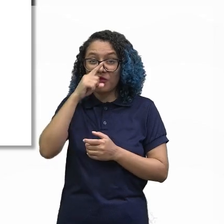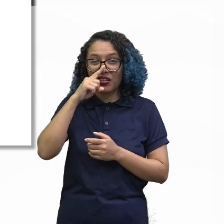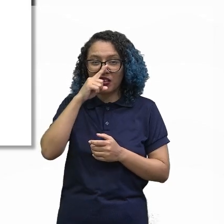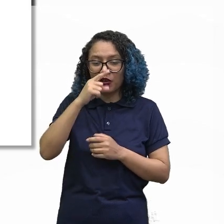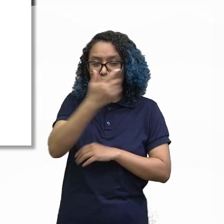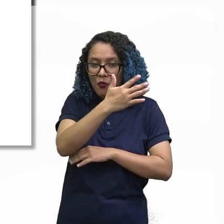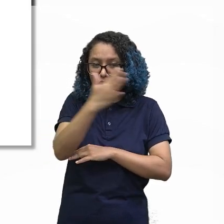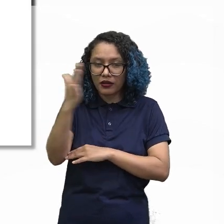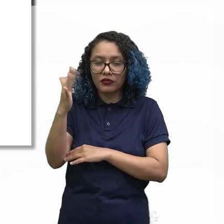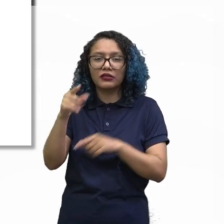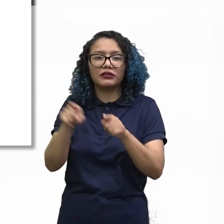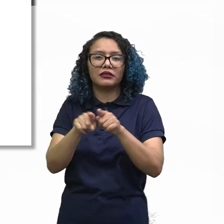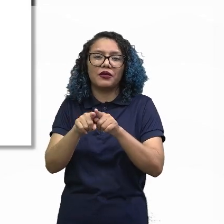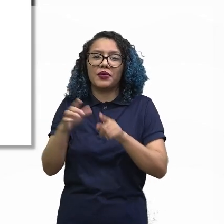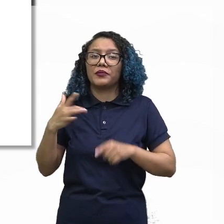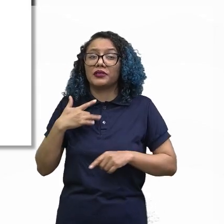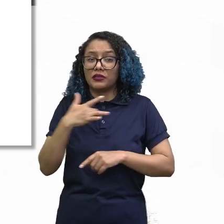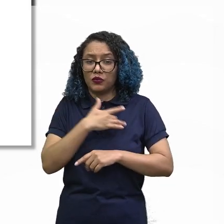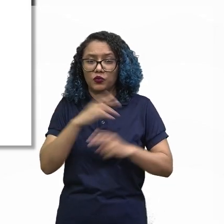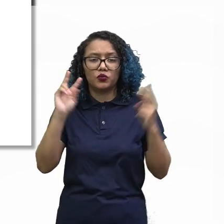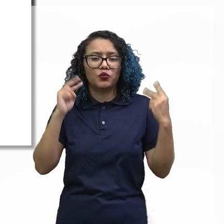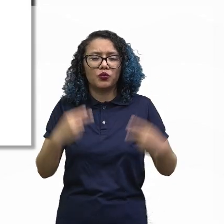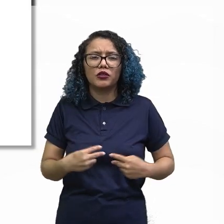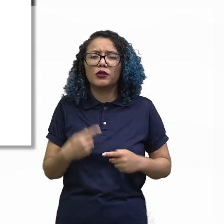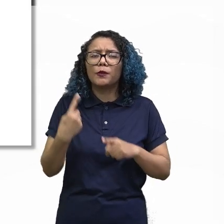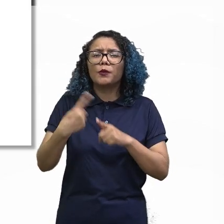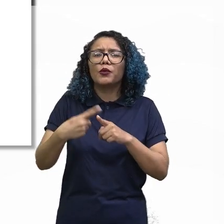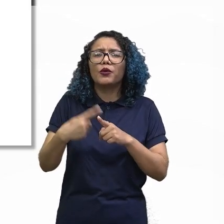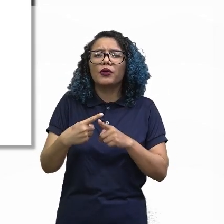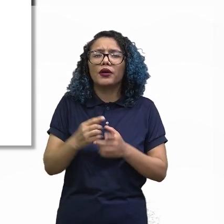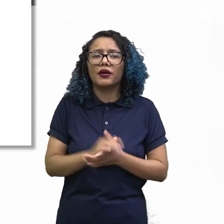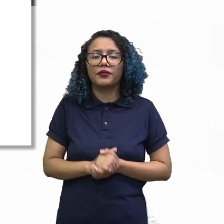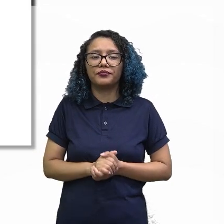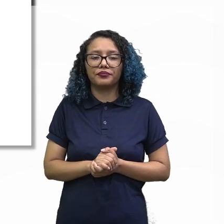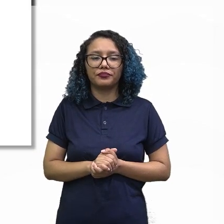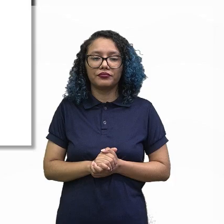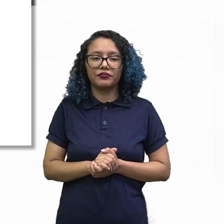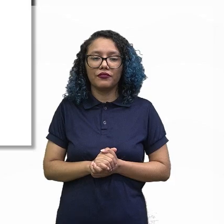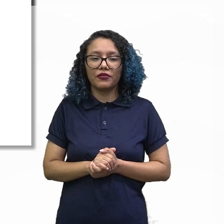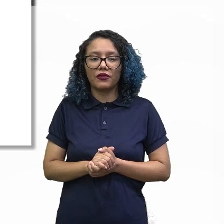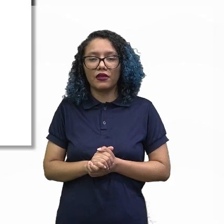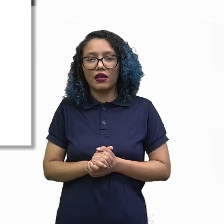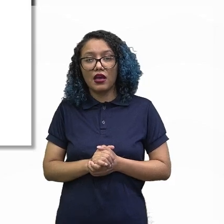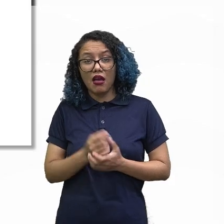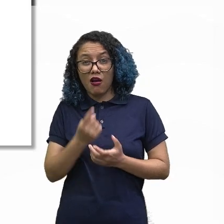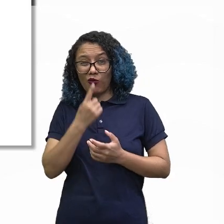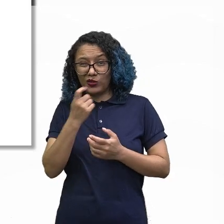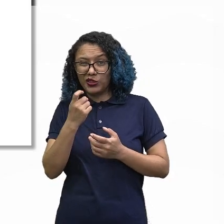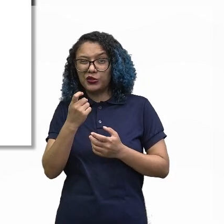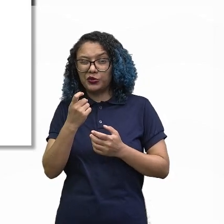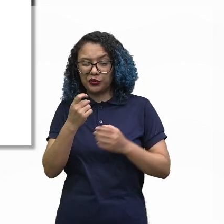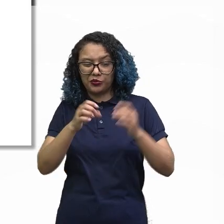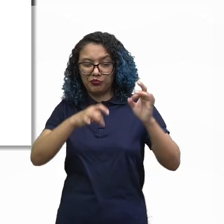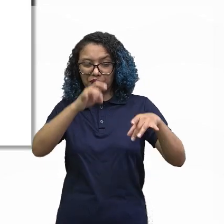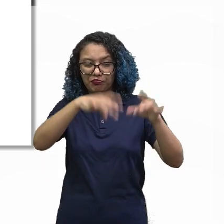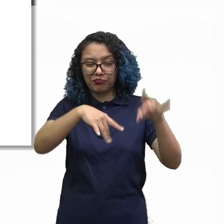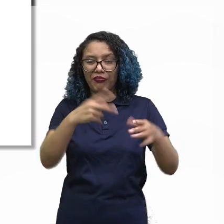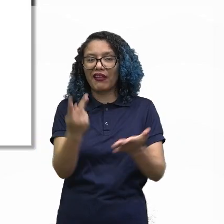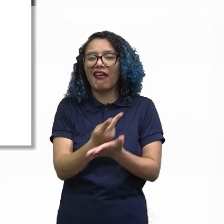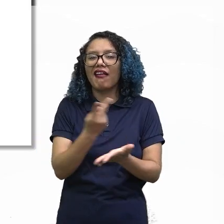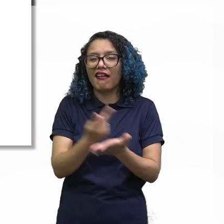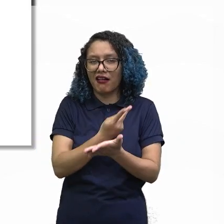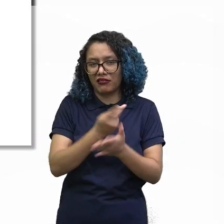e para a saúde humana, em decorrência do descarte irregular do lixo atômico. Foi o que eu